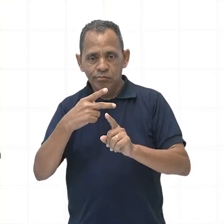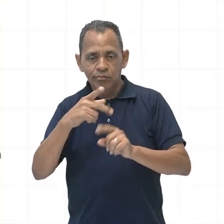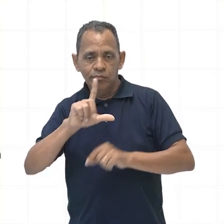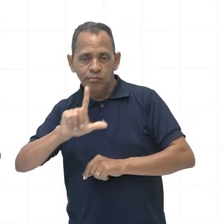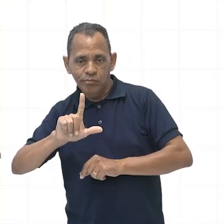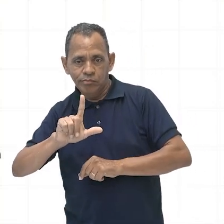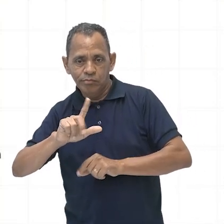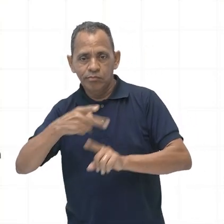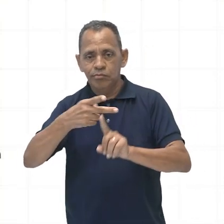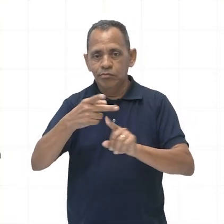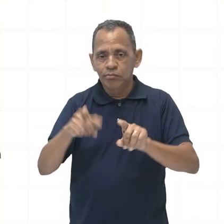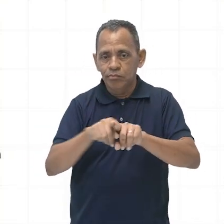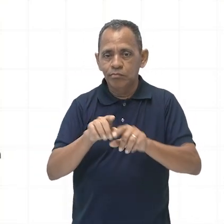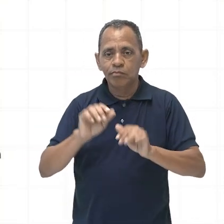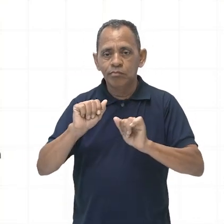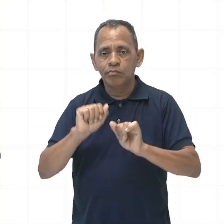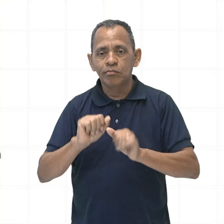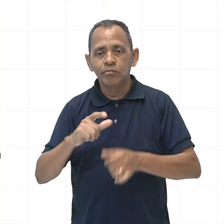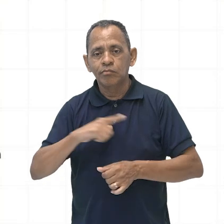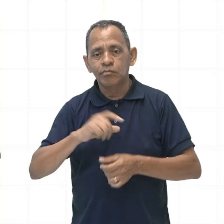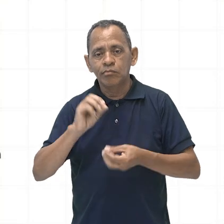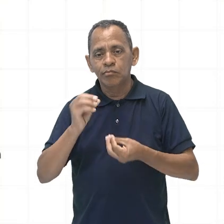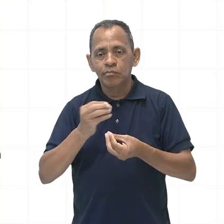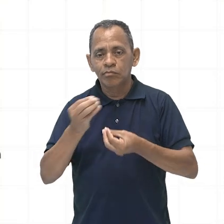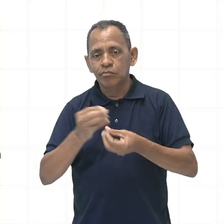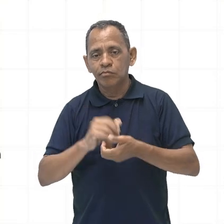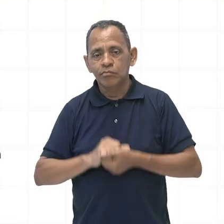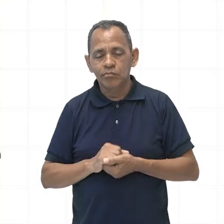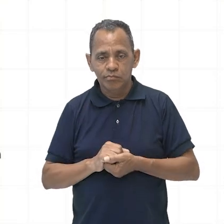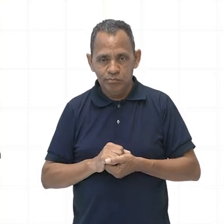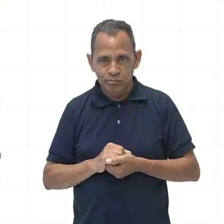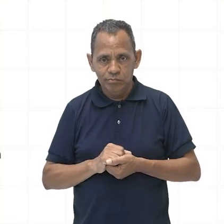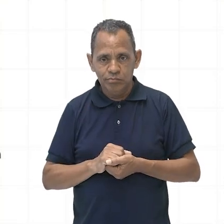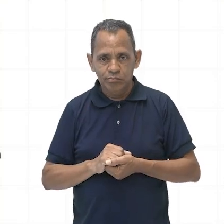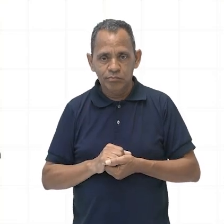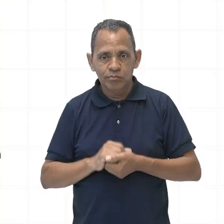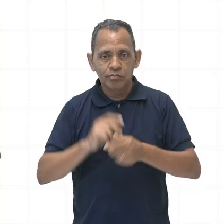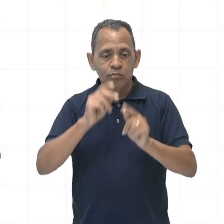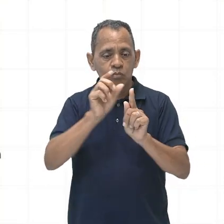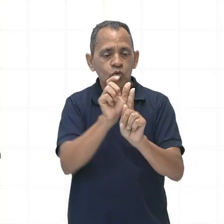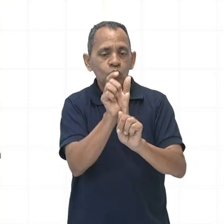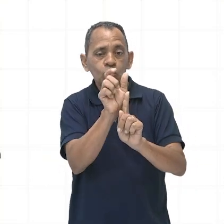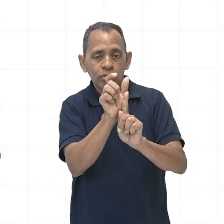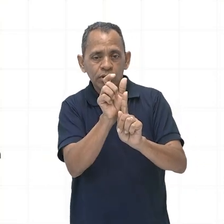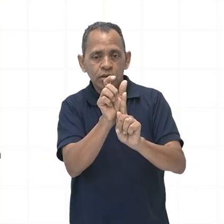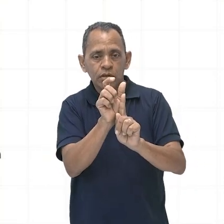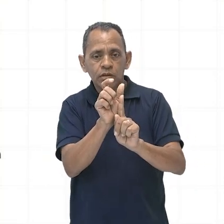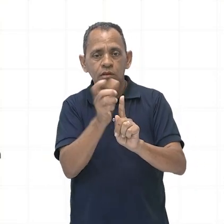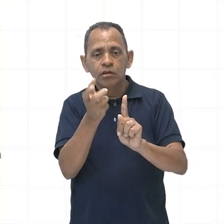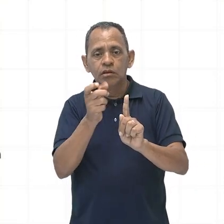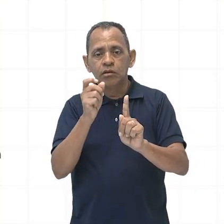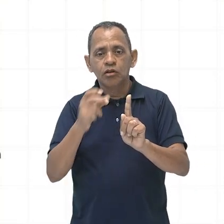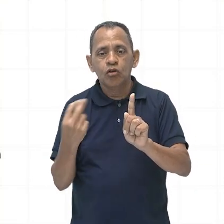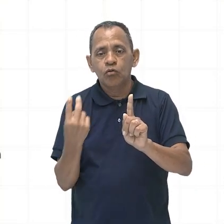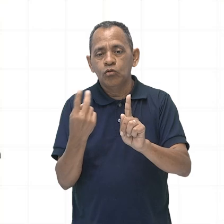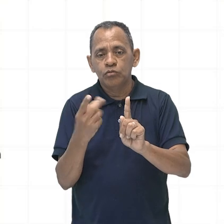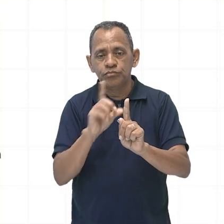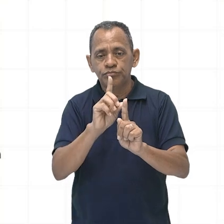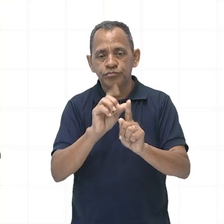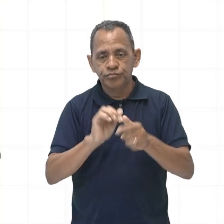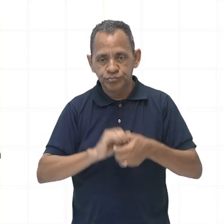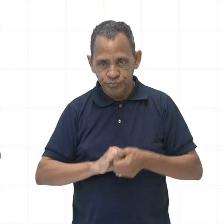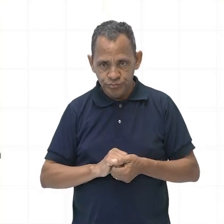preciso tirar essa potência aqui do D, né? Porque eu só quero o valor de D, que é a diagonal. Então, a diagonal